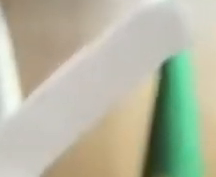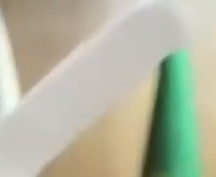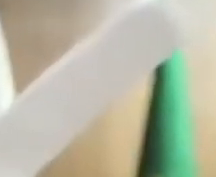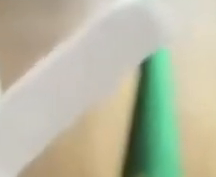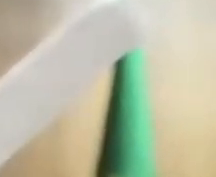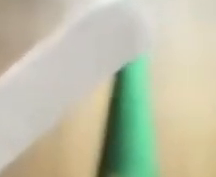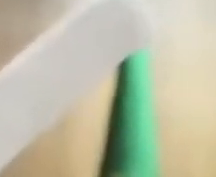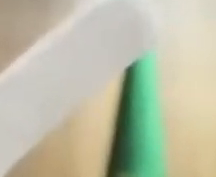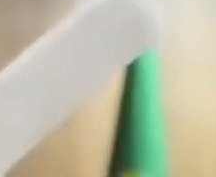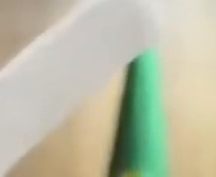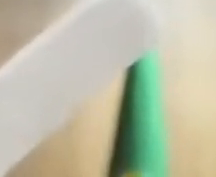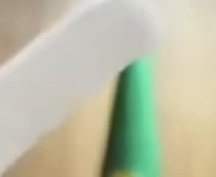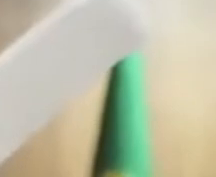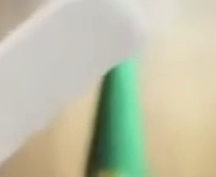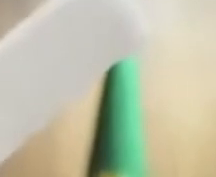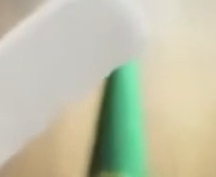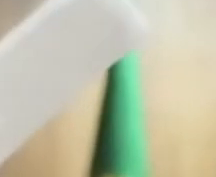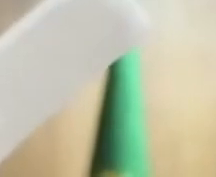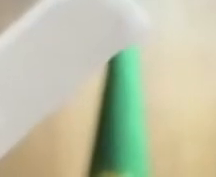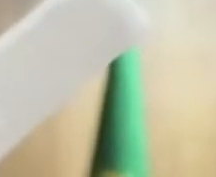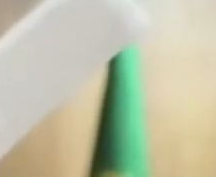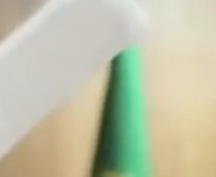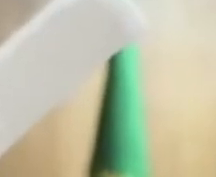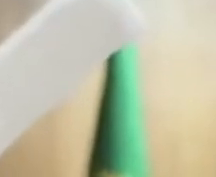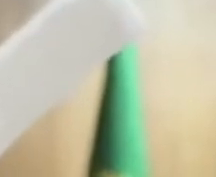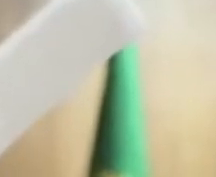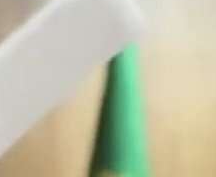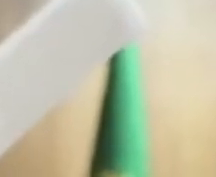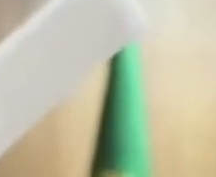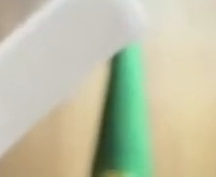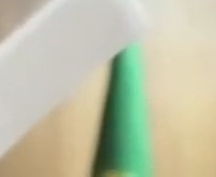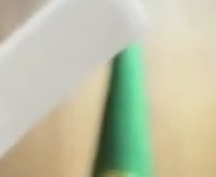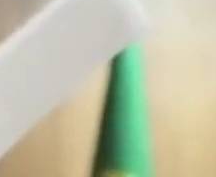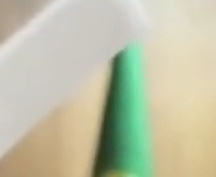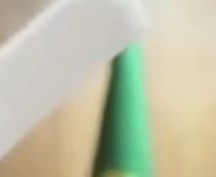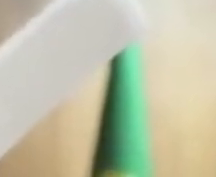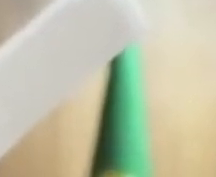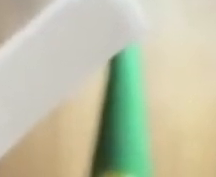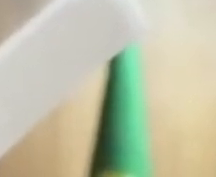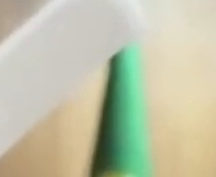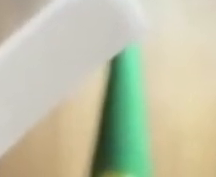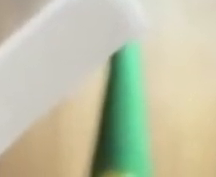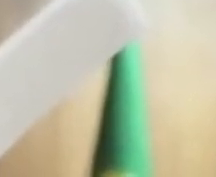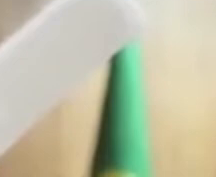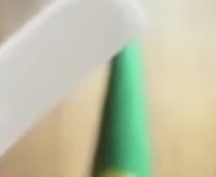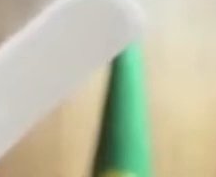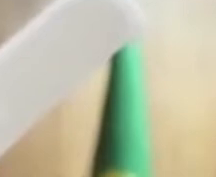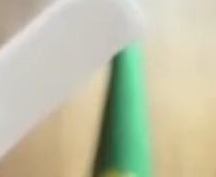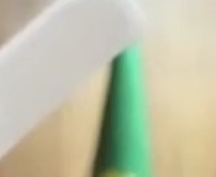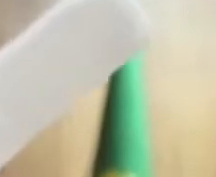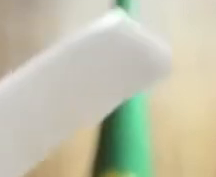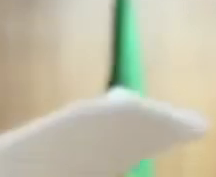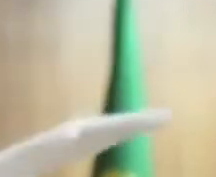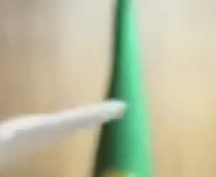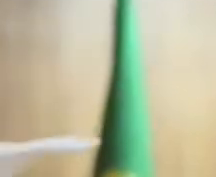assistiremos o vídeo enviado pelo presidente da Associação Nacional dos Procuradores da República, Dr. Ubiratã